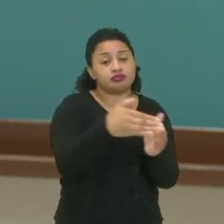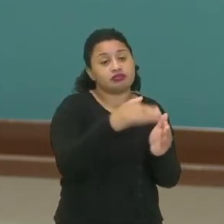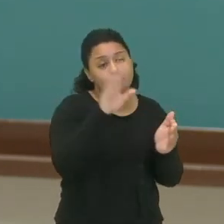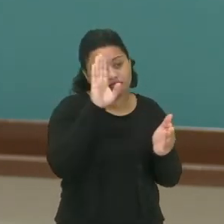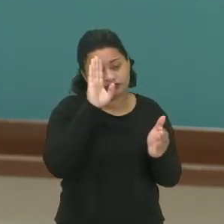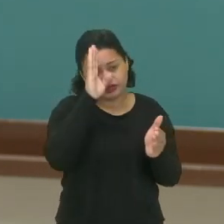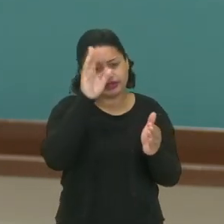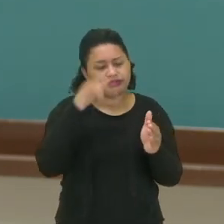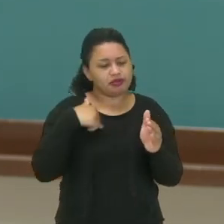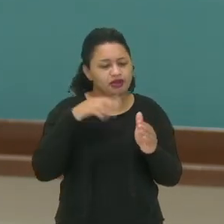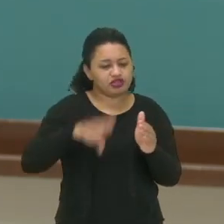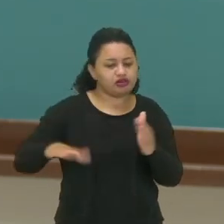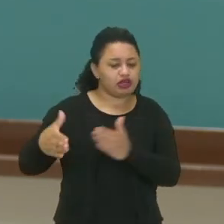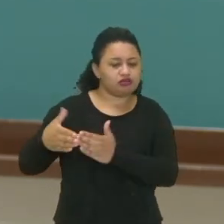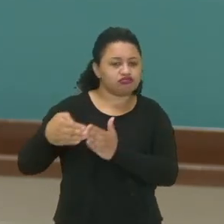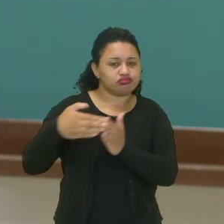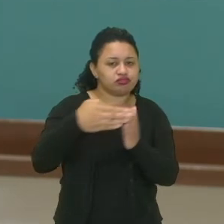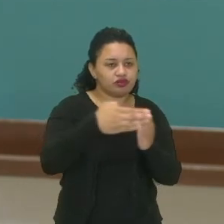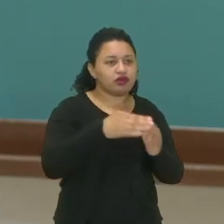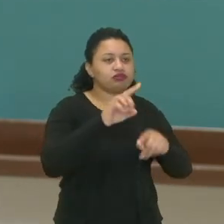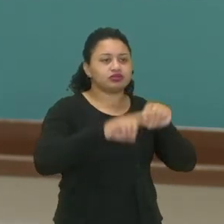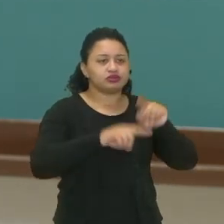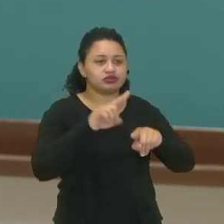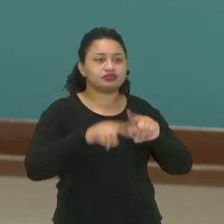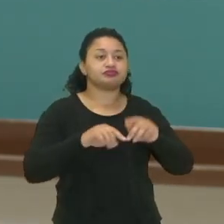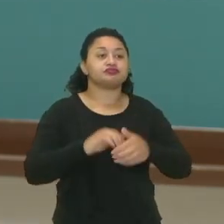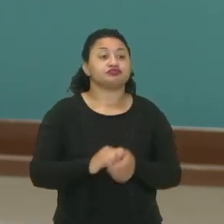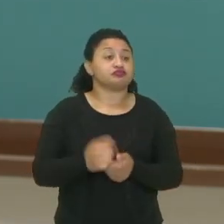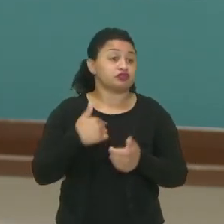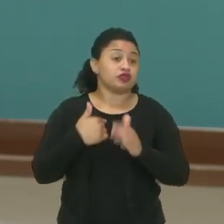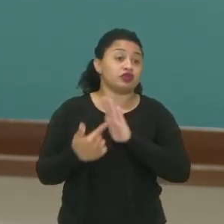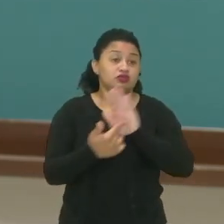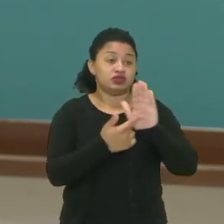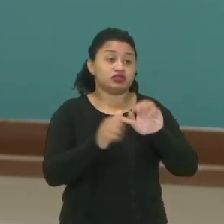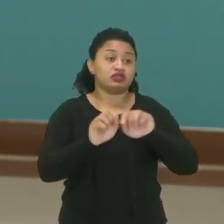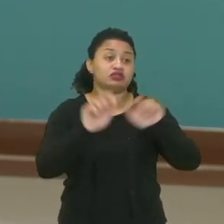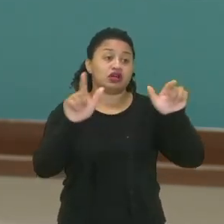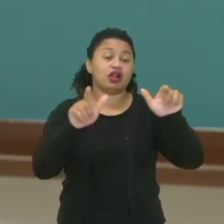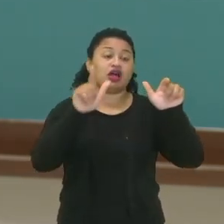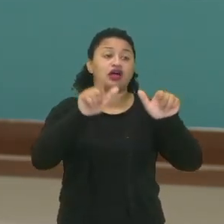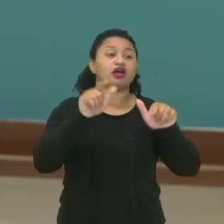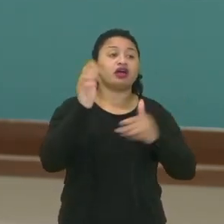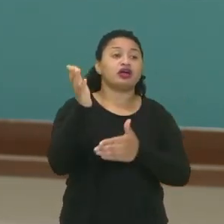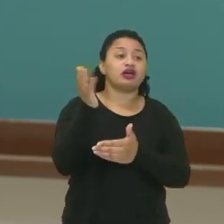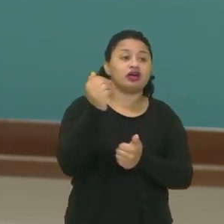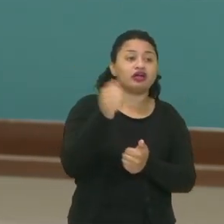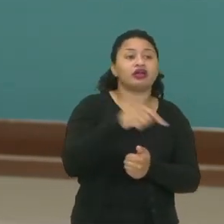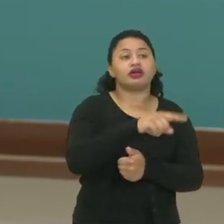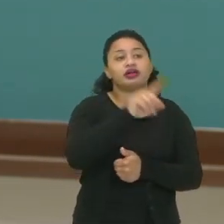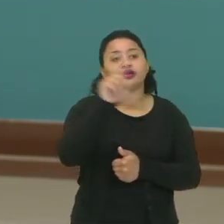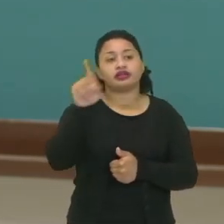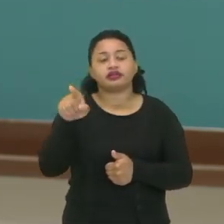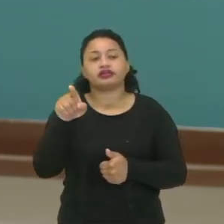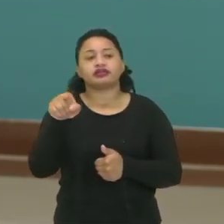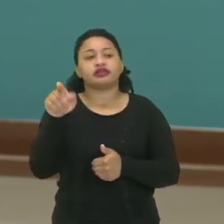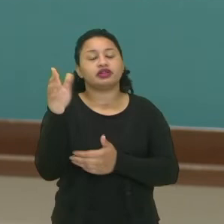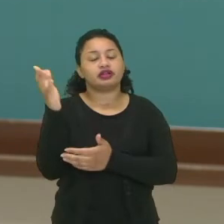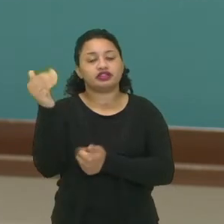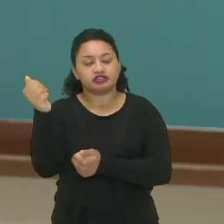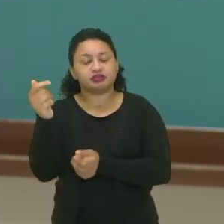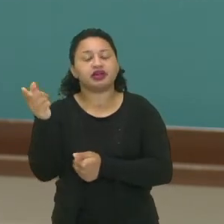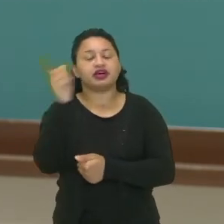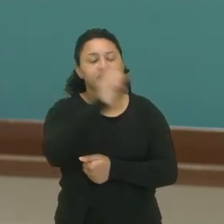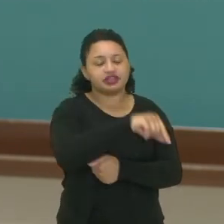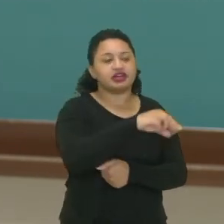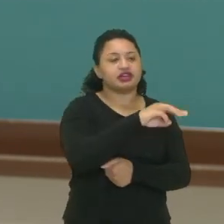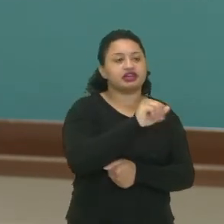principalmente. Muito bem. Bom, aqui tem mais um detalhe do Estreito de Gibraltar, né? Aqui tem as cadeias de montanhas na